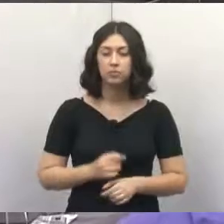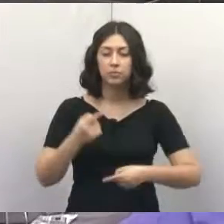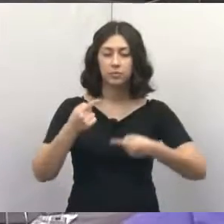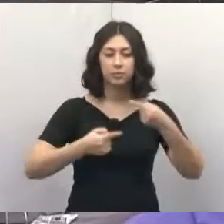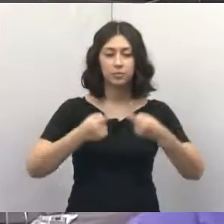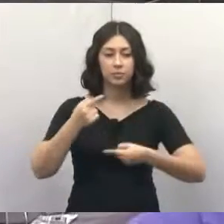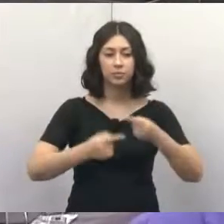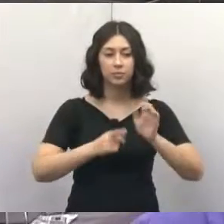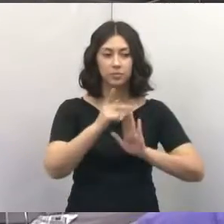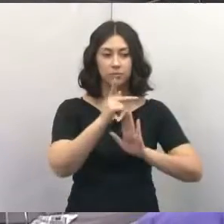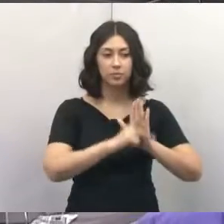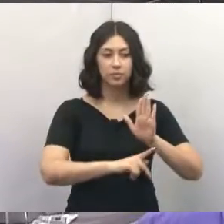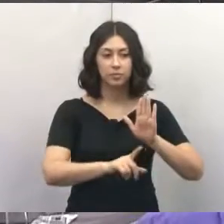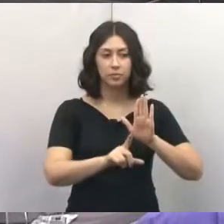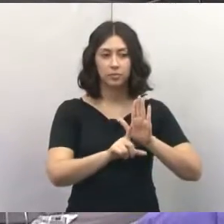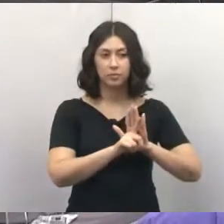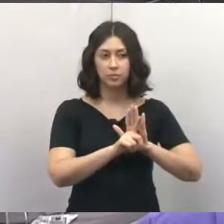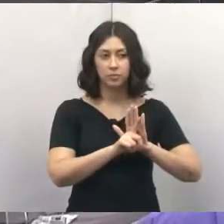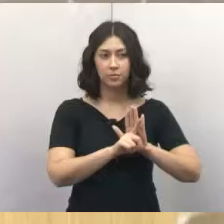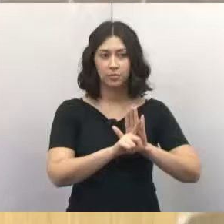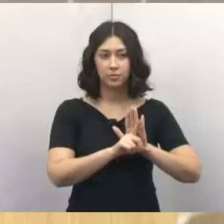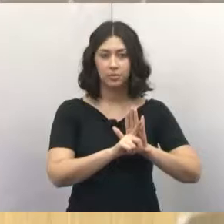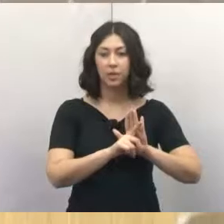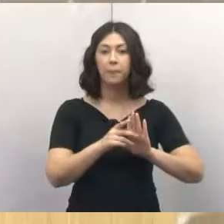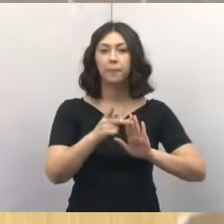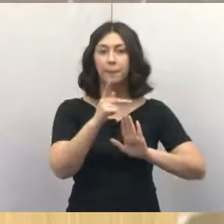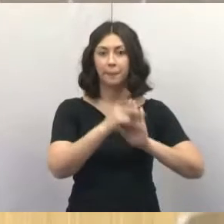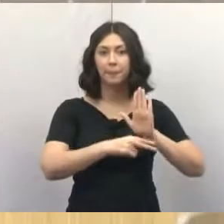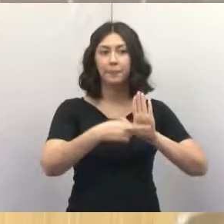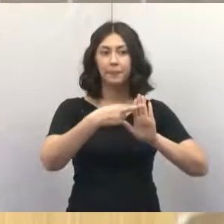Discussão única do PR número